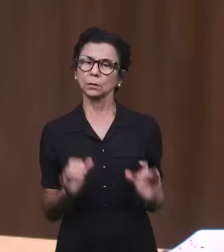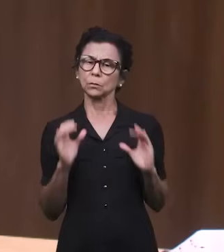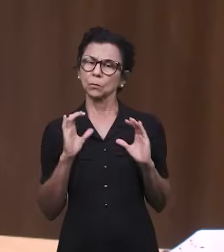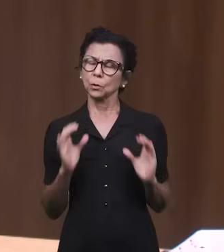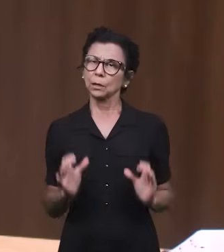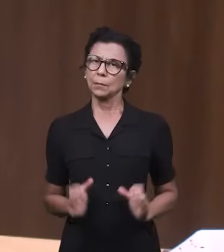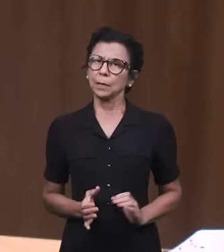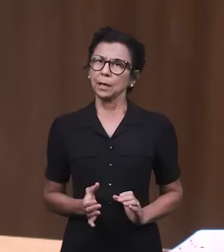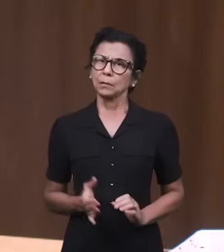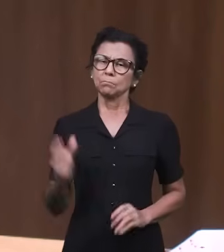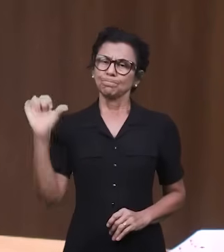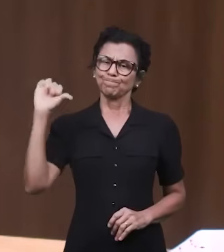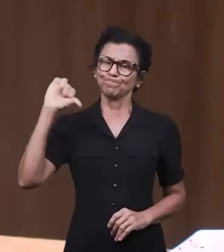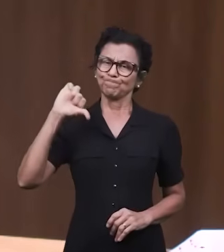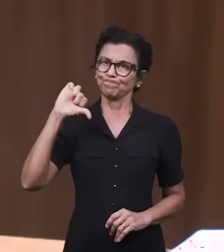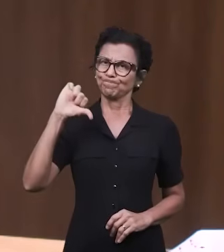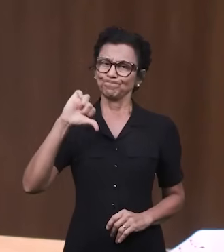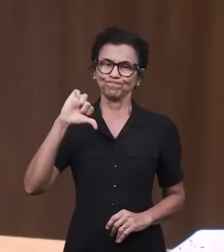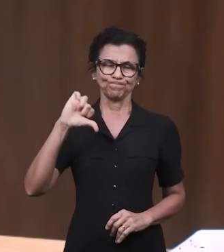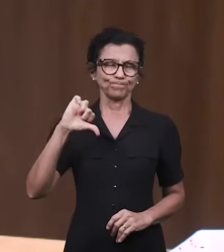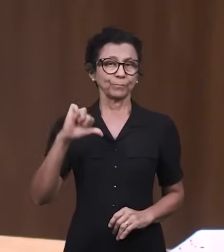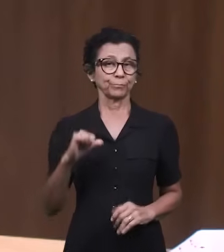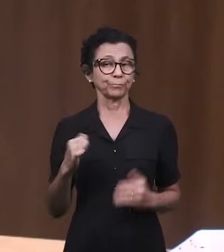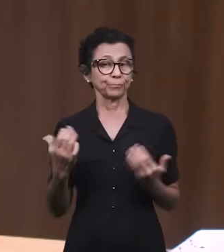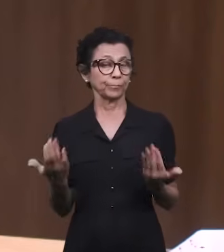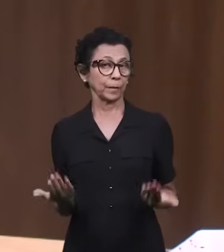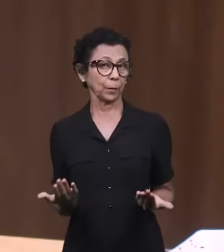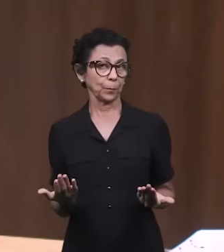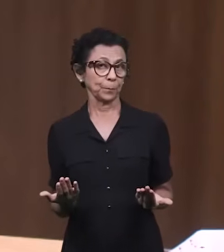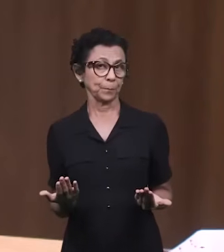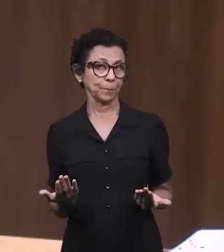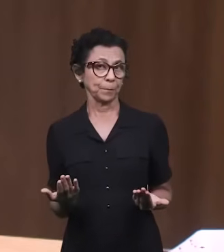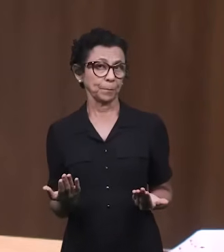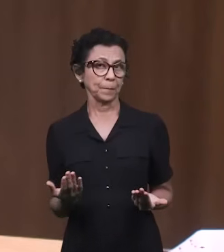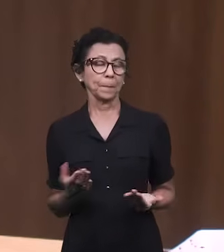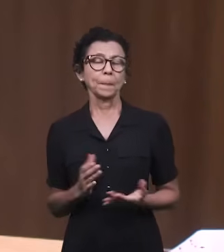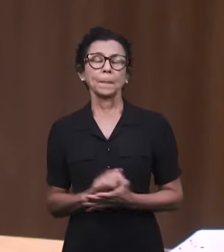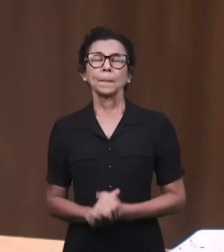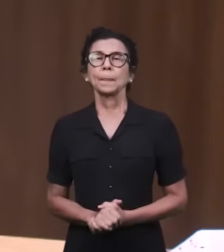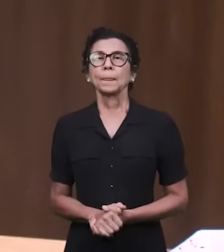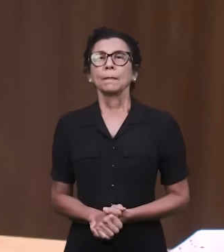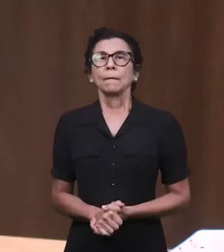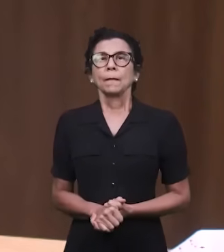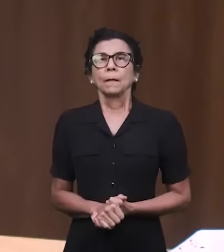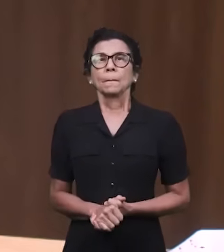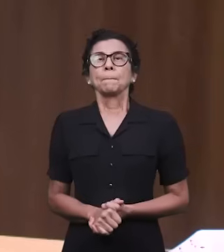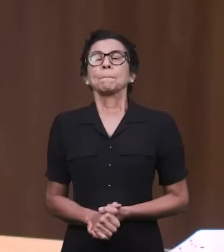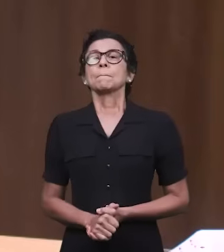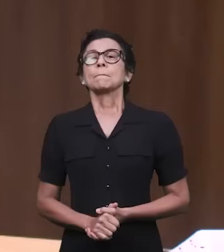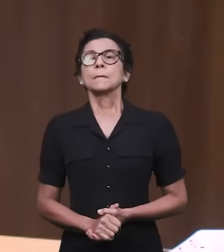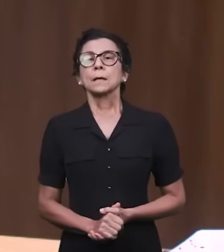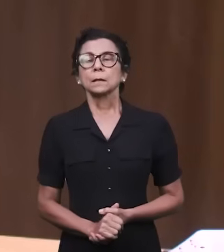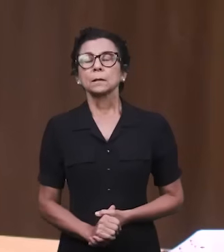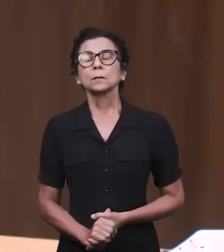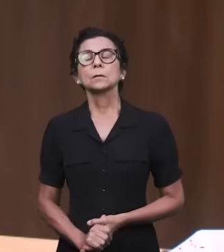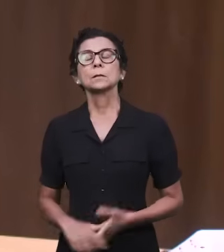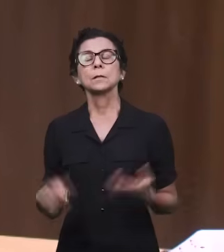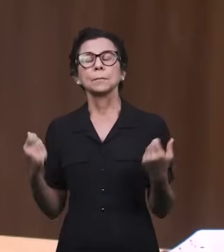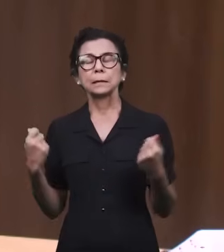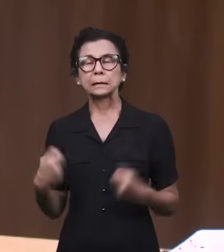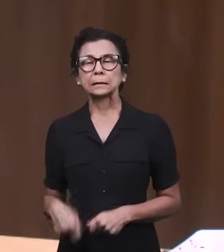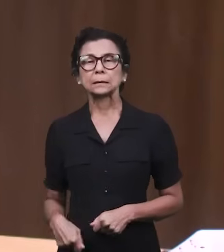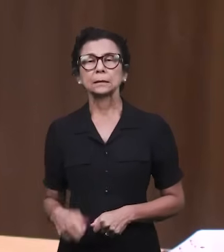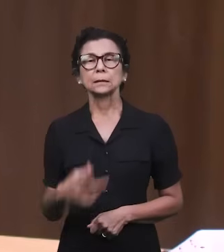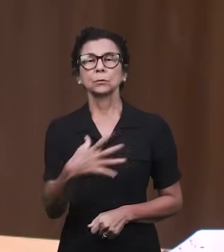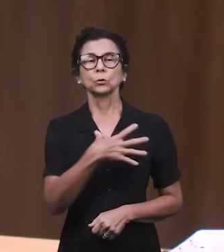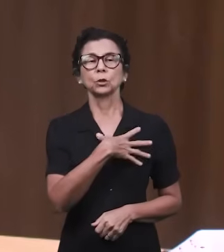são positivos para a vida do nosso filho. Então, assim, ser ativos na vida dele. Trazer aquele seu filho, realmente, como a